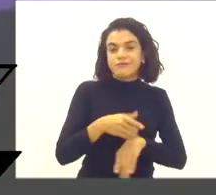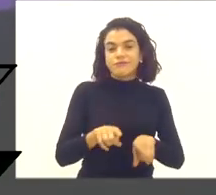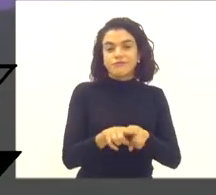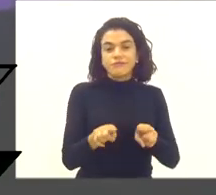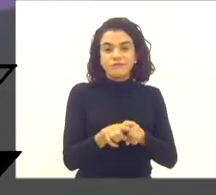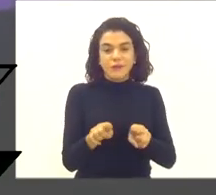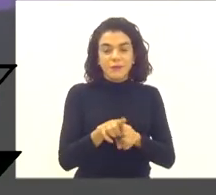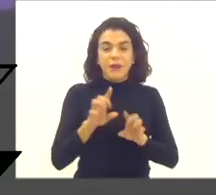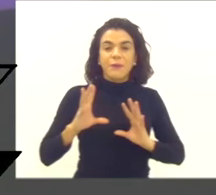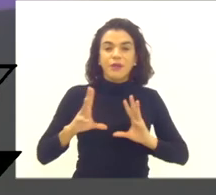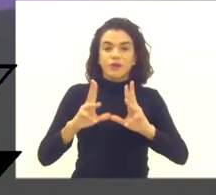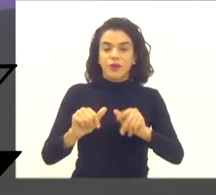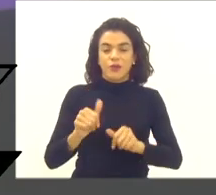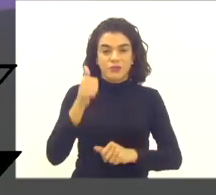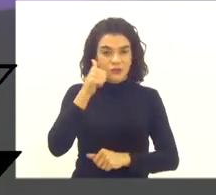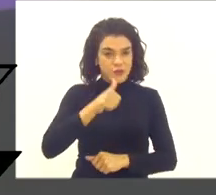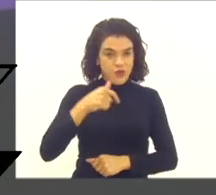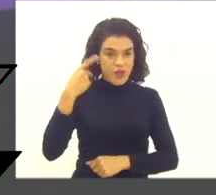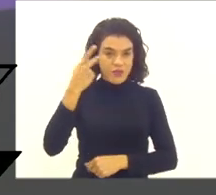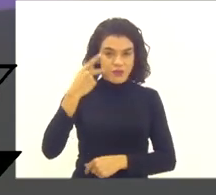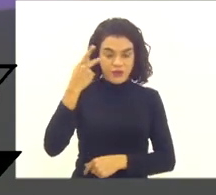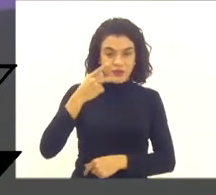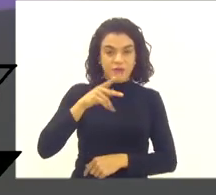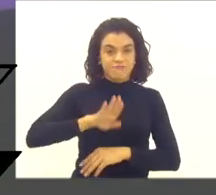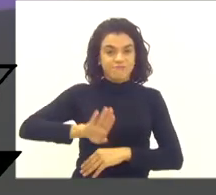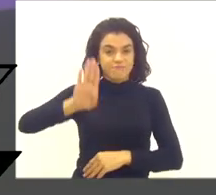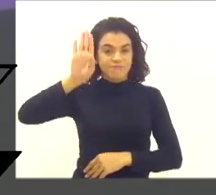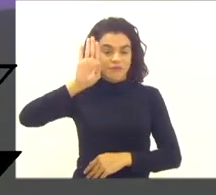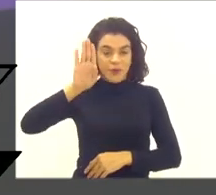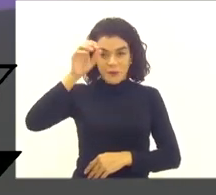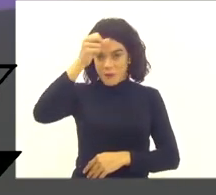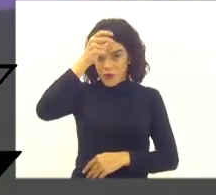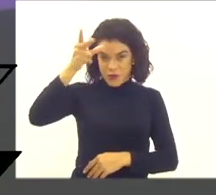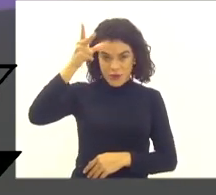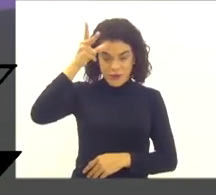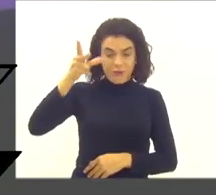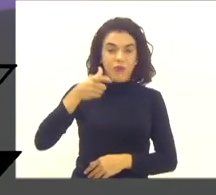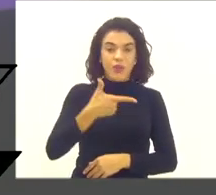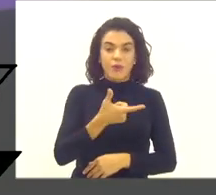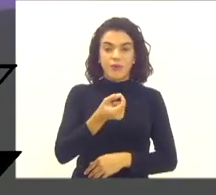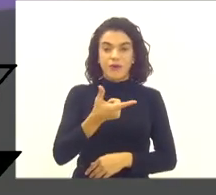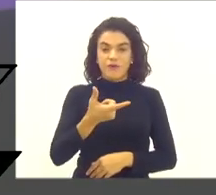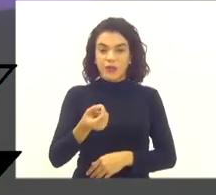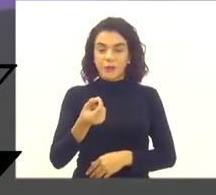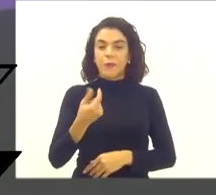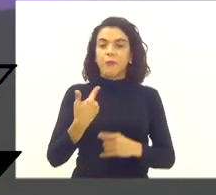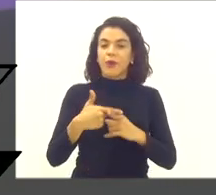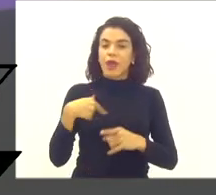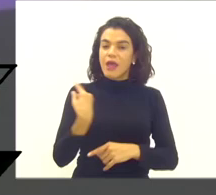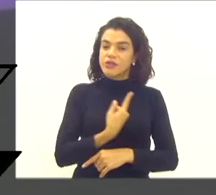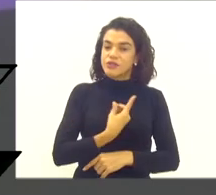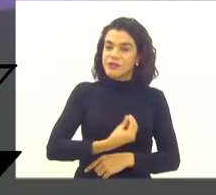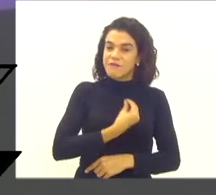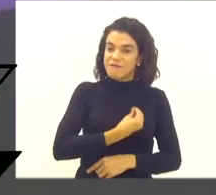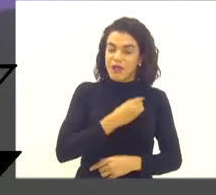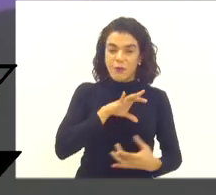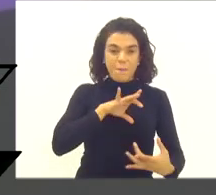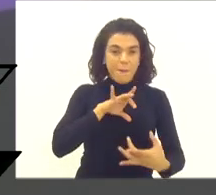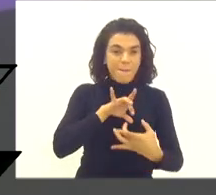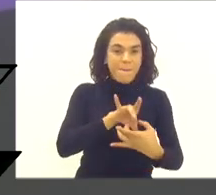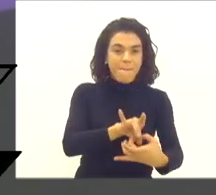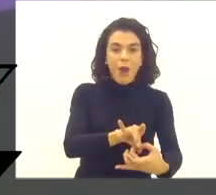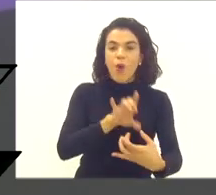as candidaturas né municipais de 2020 em que a gente estava vivendo um contexto de pandemia